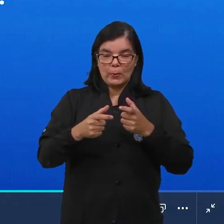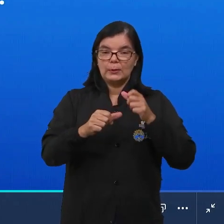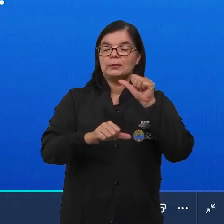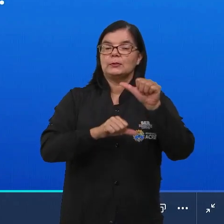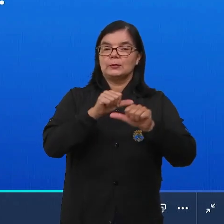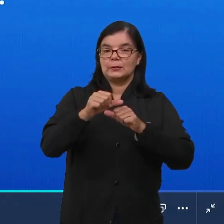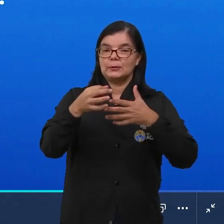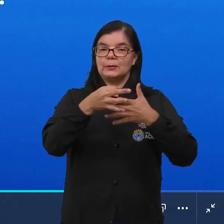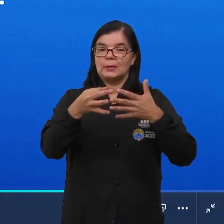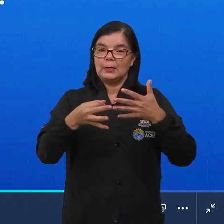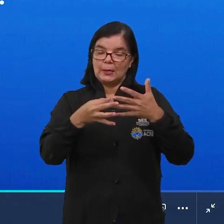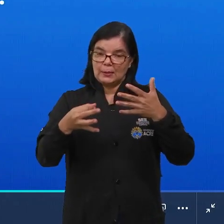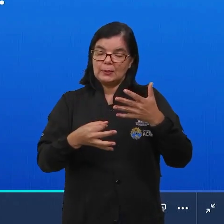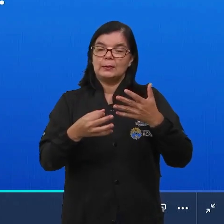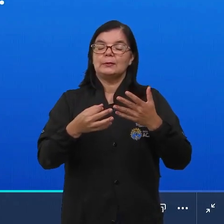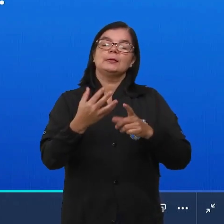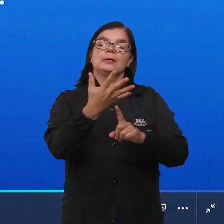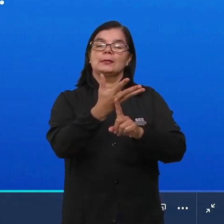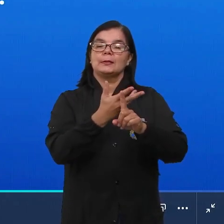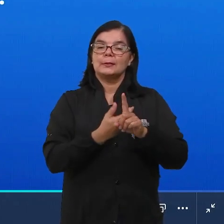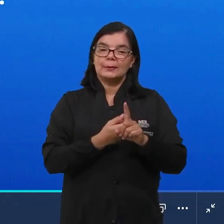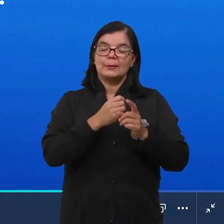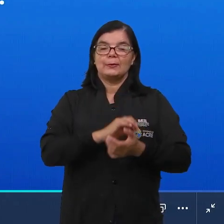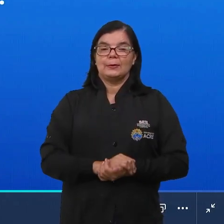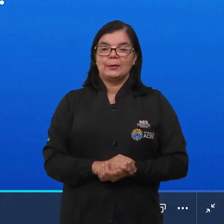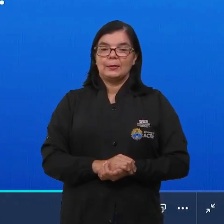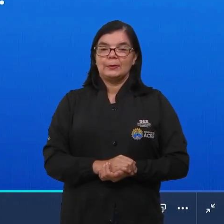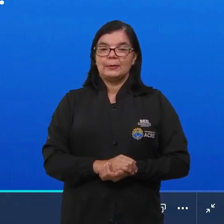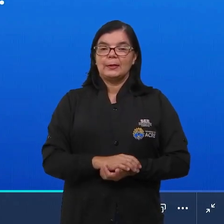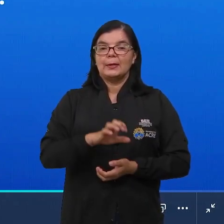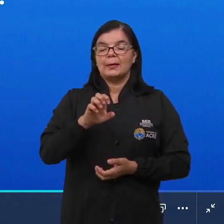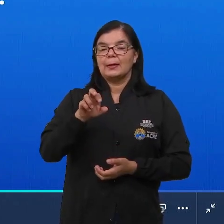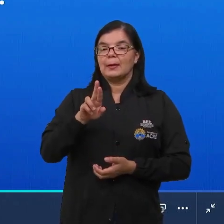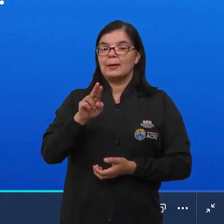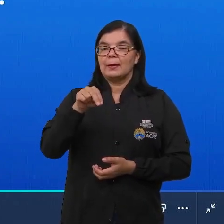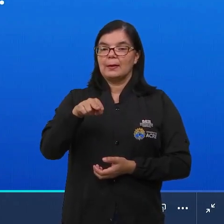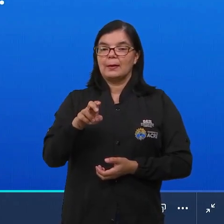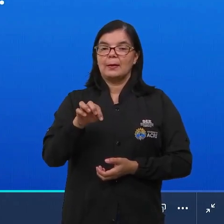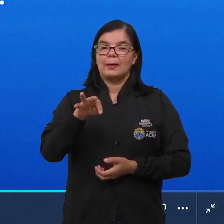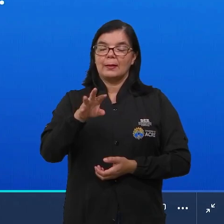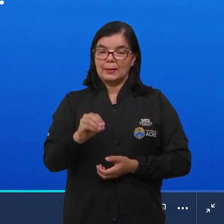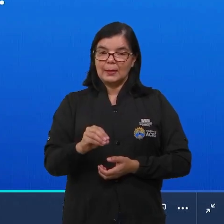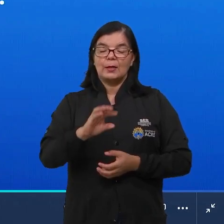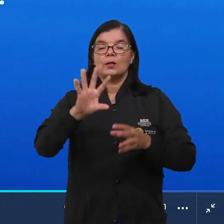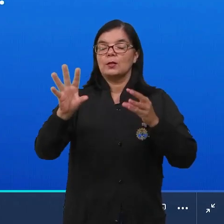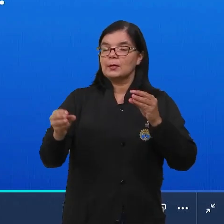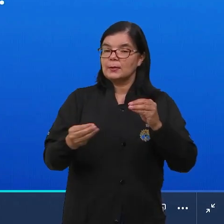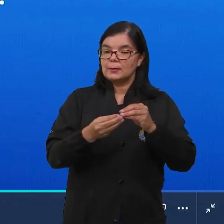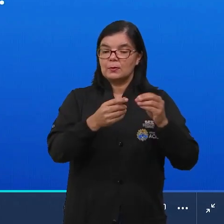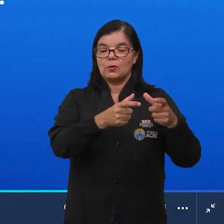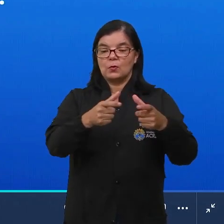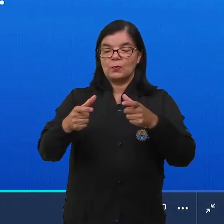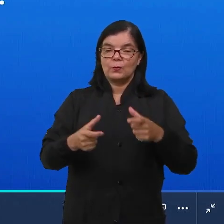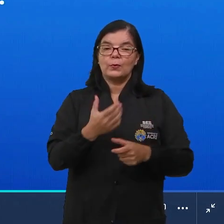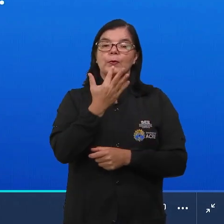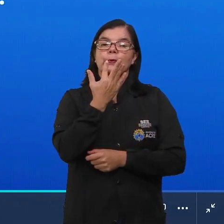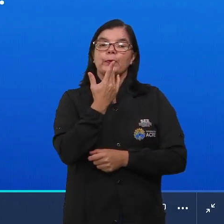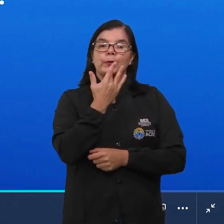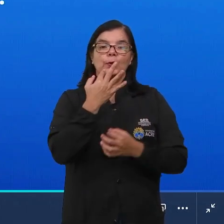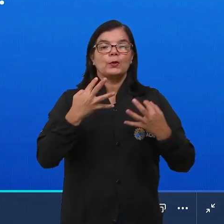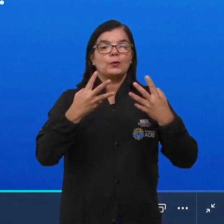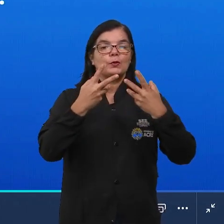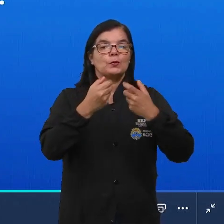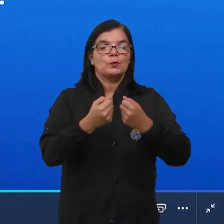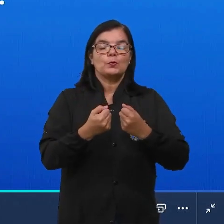em elemento ativo da obra. A obra de Neto integra espaço e corpo, então